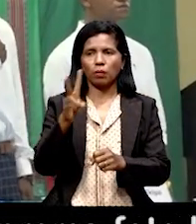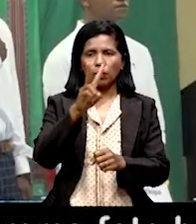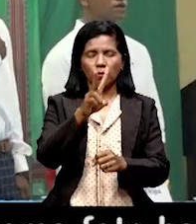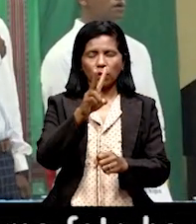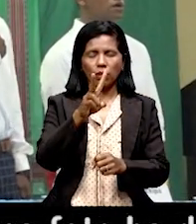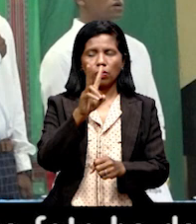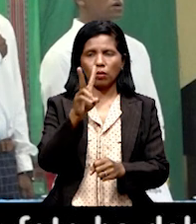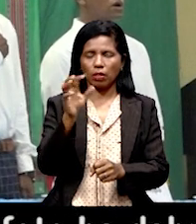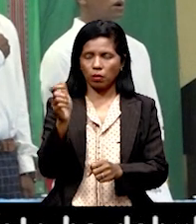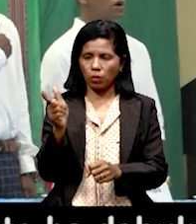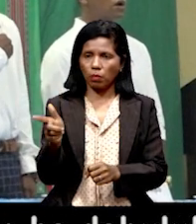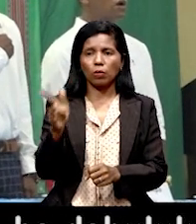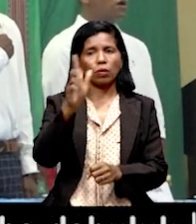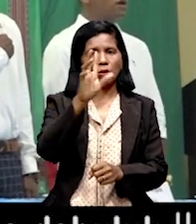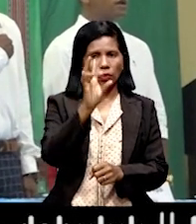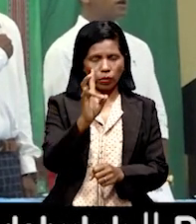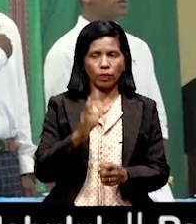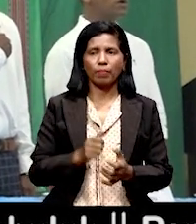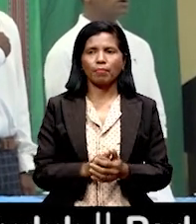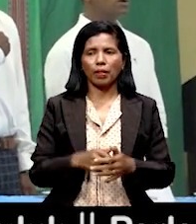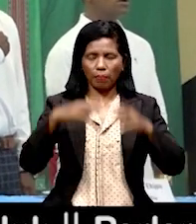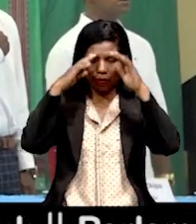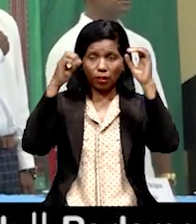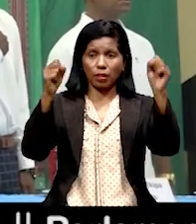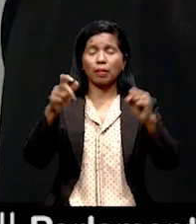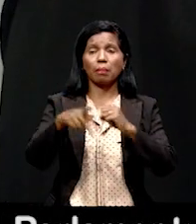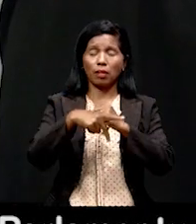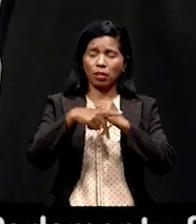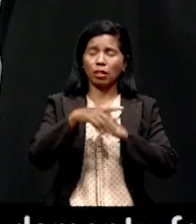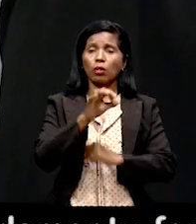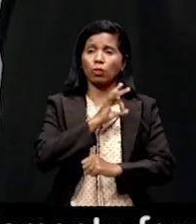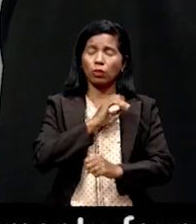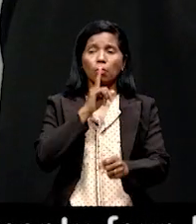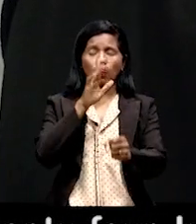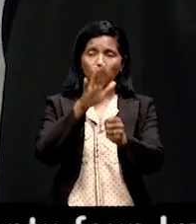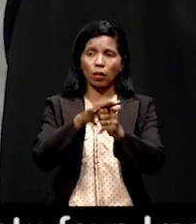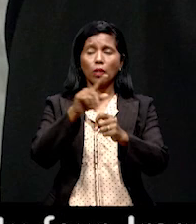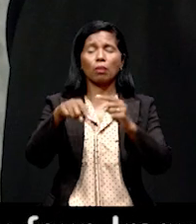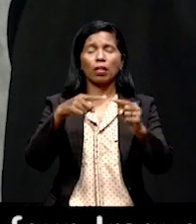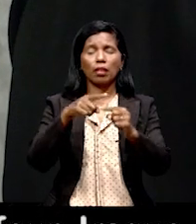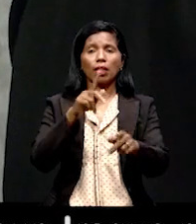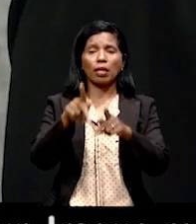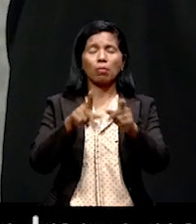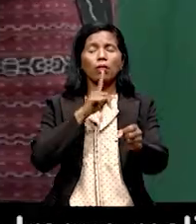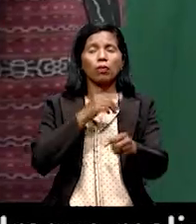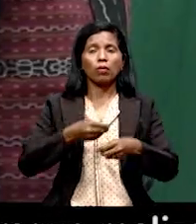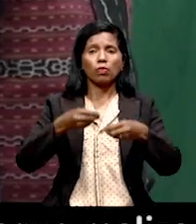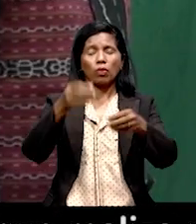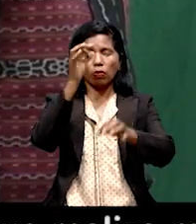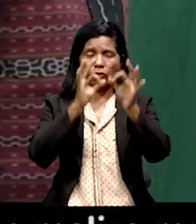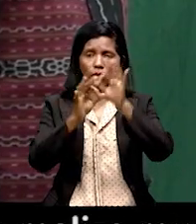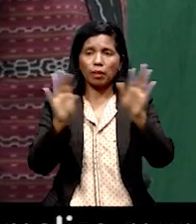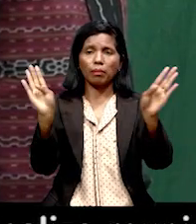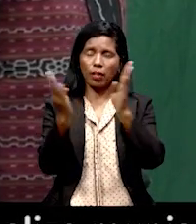ringrua Ruanulu Resinghitum. Presidente Partido Kunto promete wanhira povo fofier sai presidente da República, liu-se